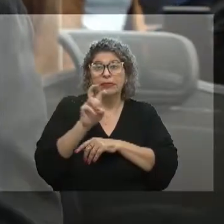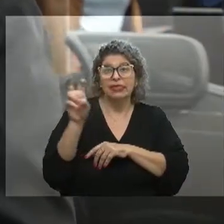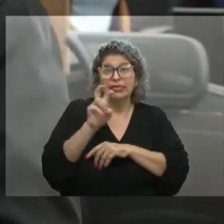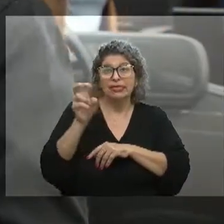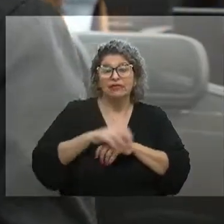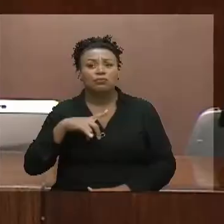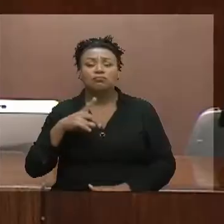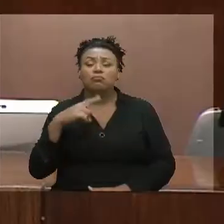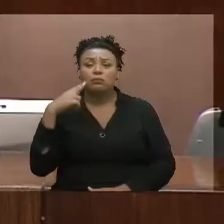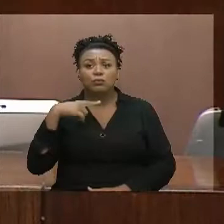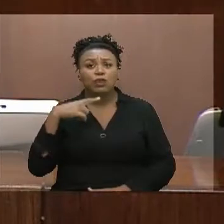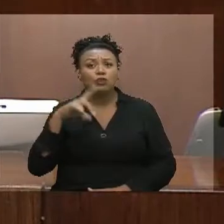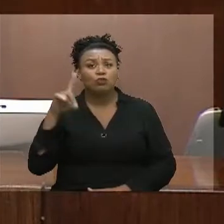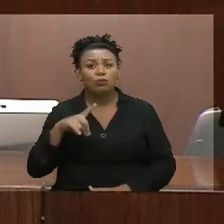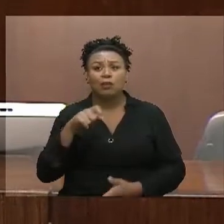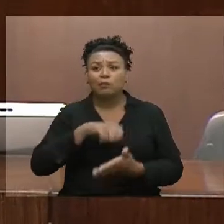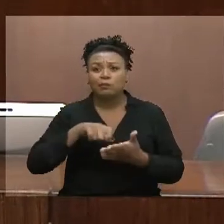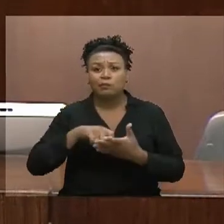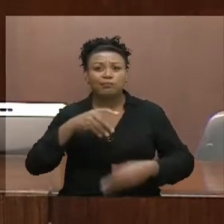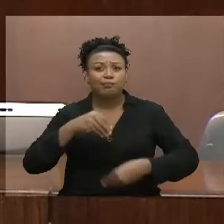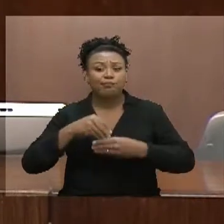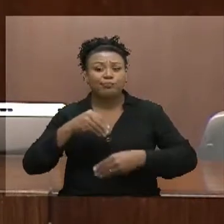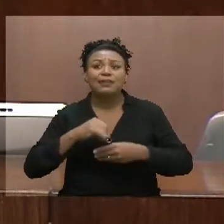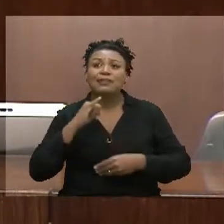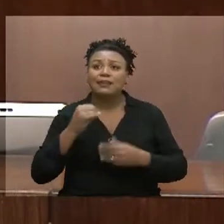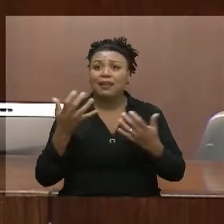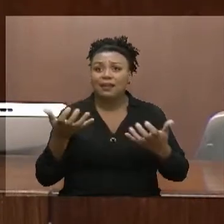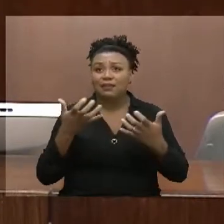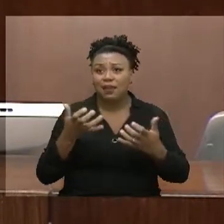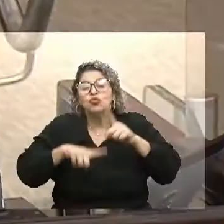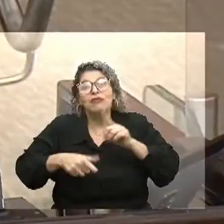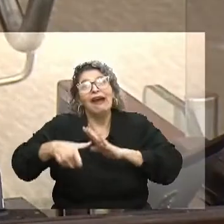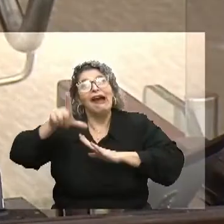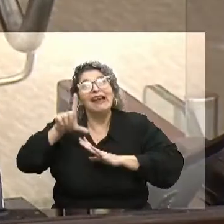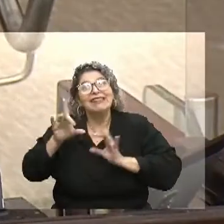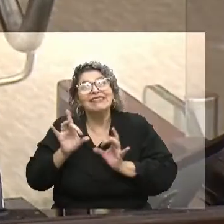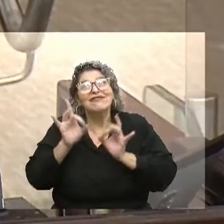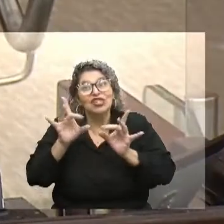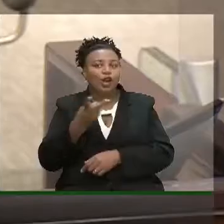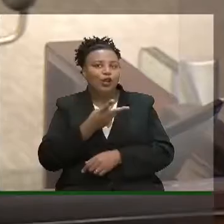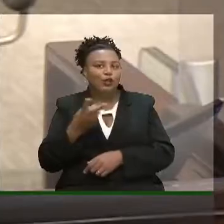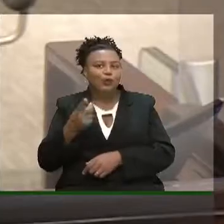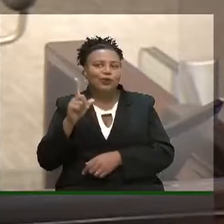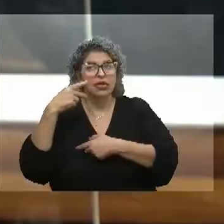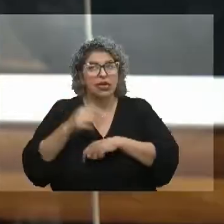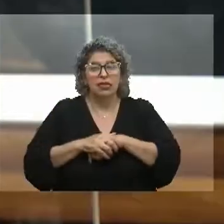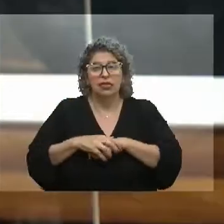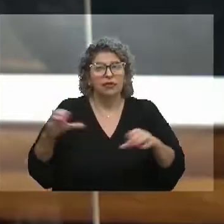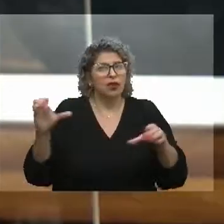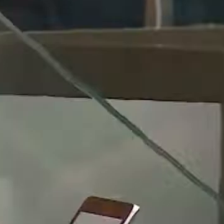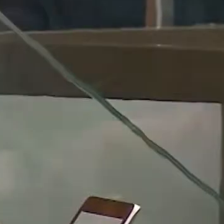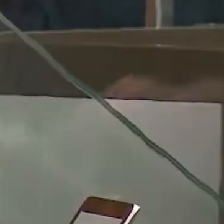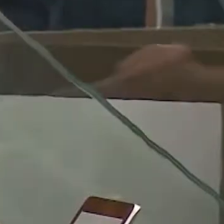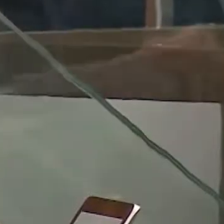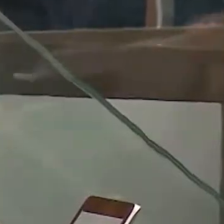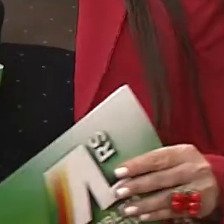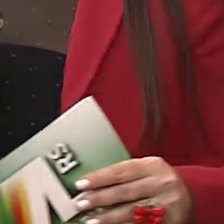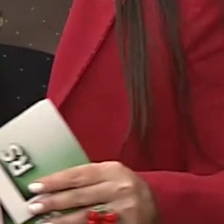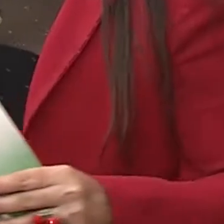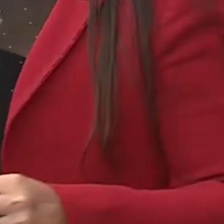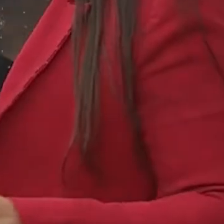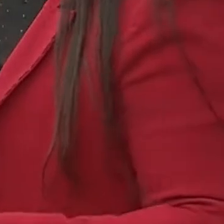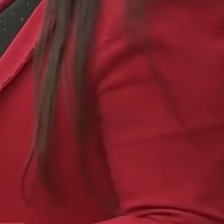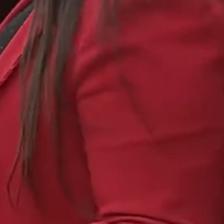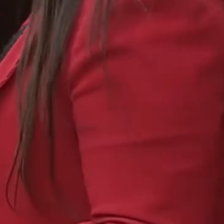e quintas-feiras. O presidente da casa conduz os trabalhos. As sessões são abertas à comunidade